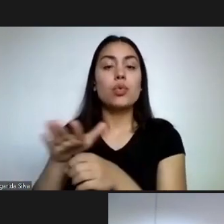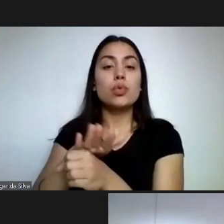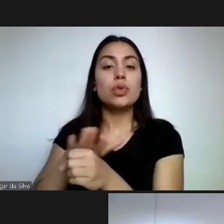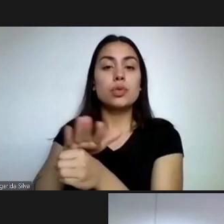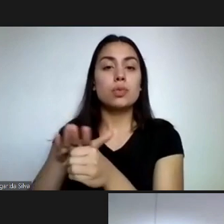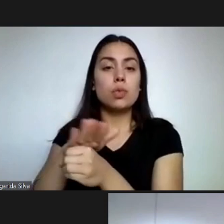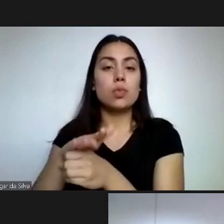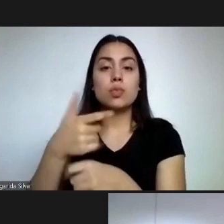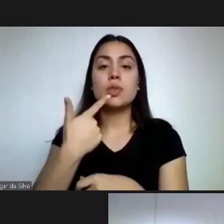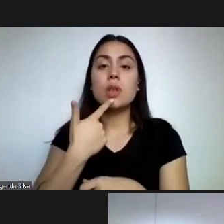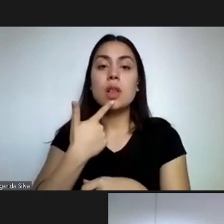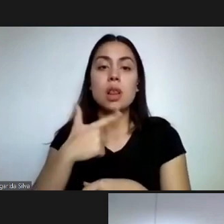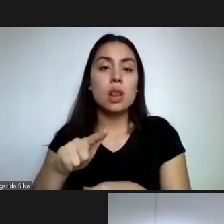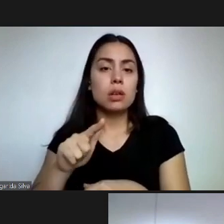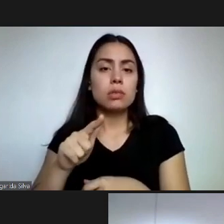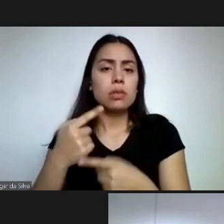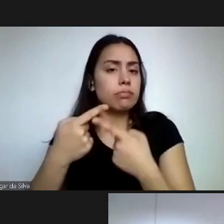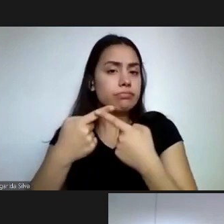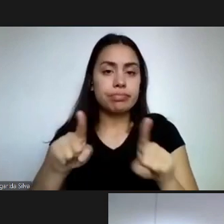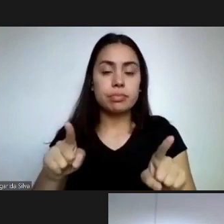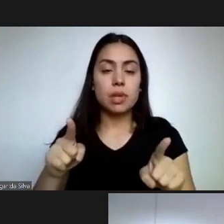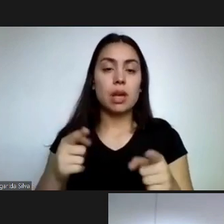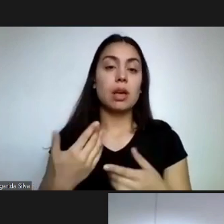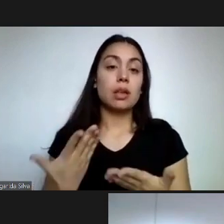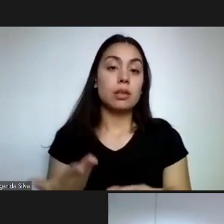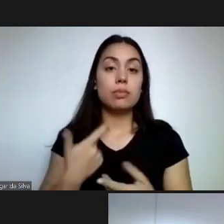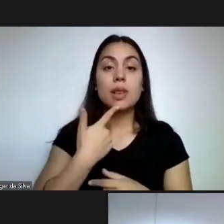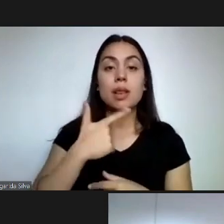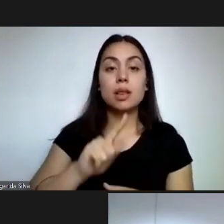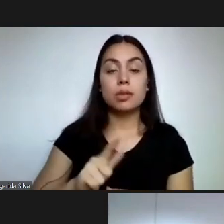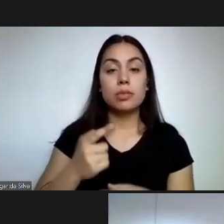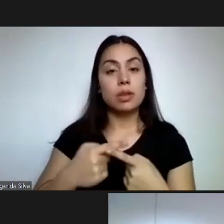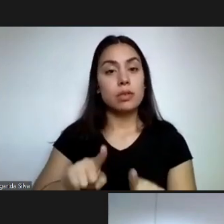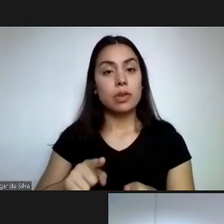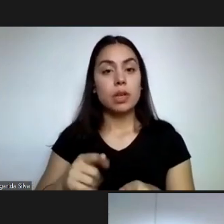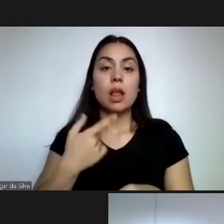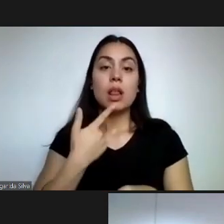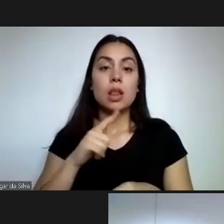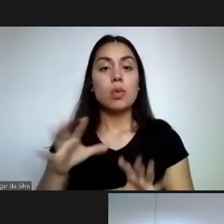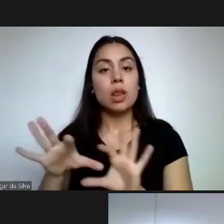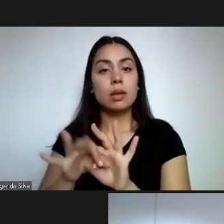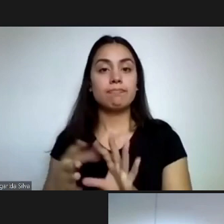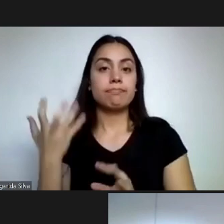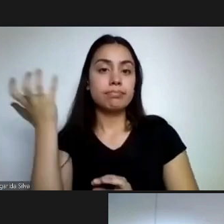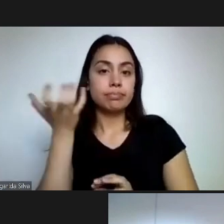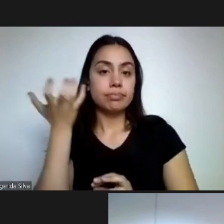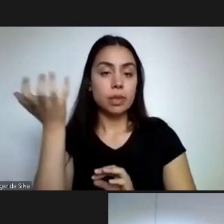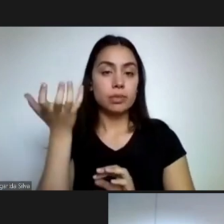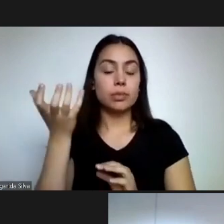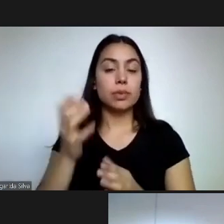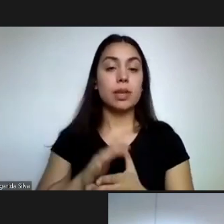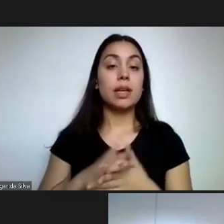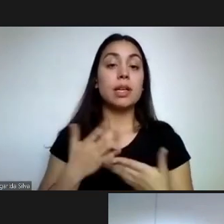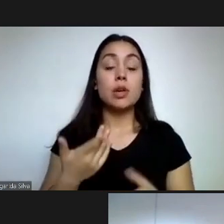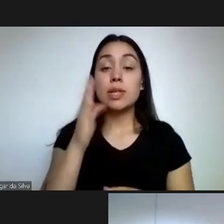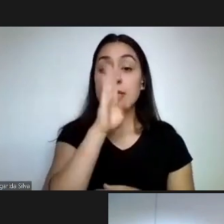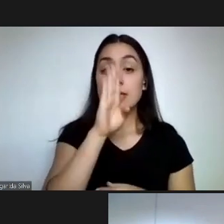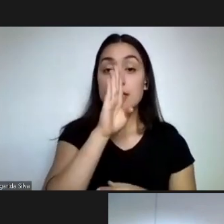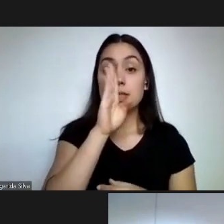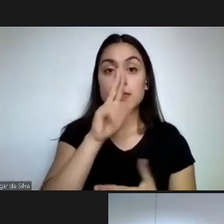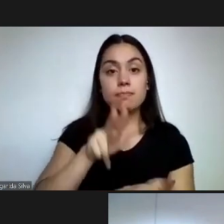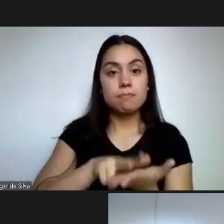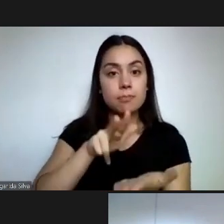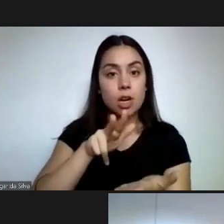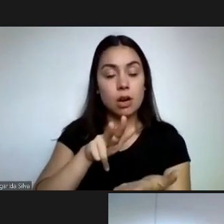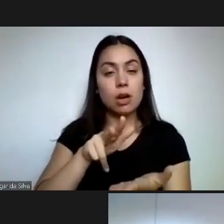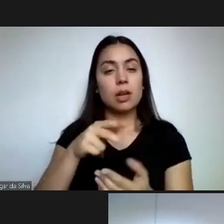A língua e a evolução da língua está ligada ao contexto social e cultural dos contextos onde estão, E se reconhecemos oficialmente que